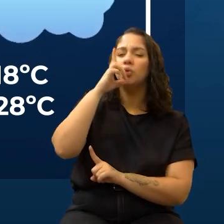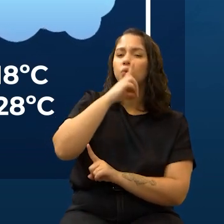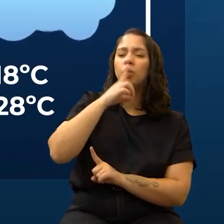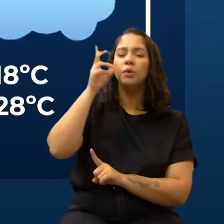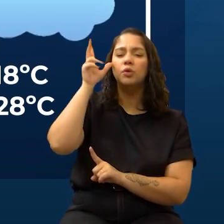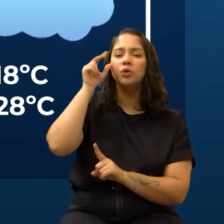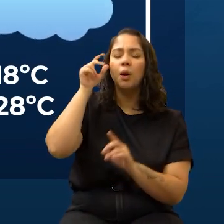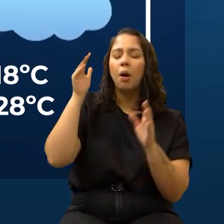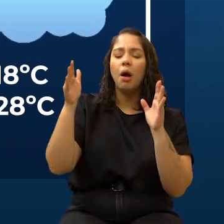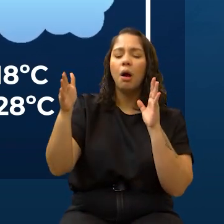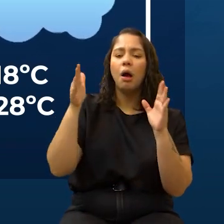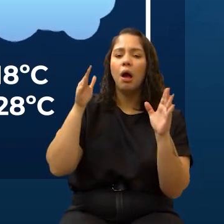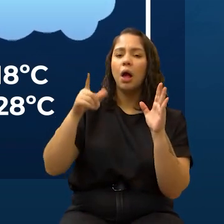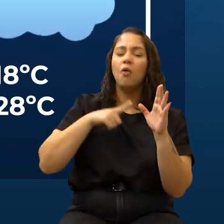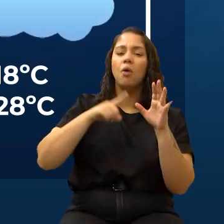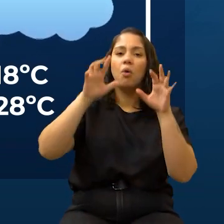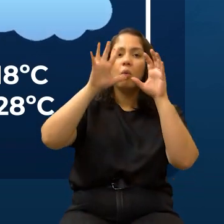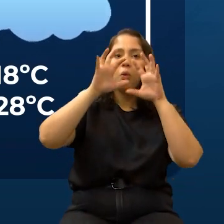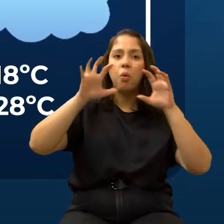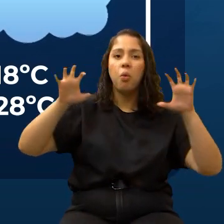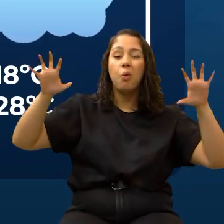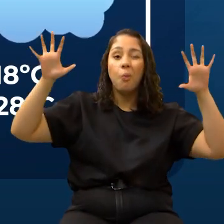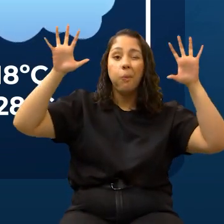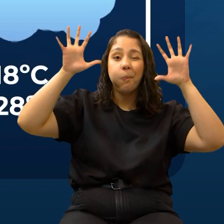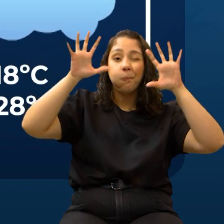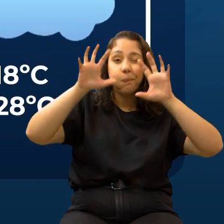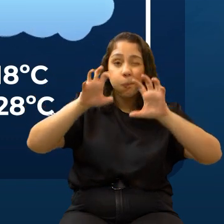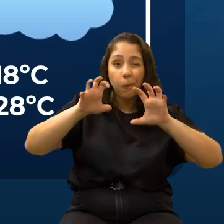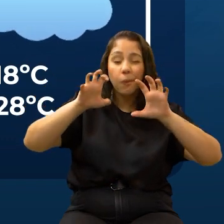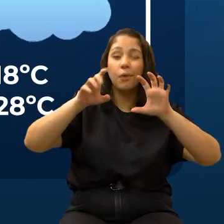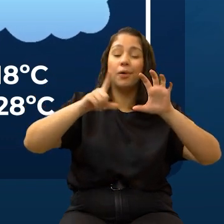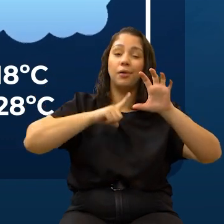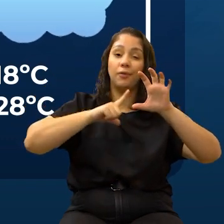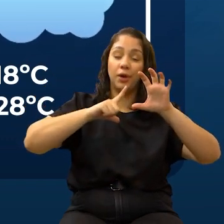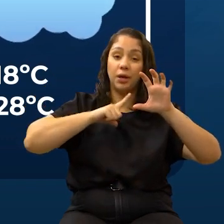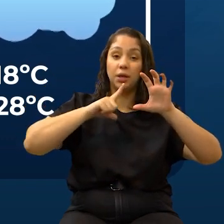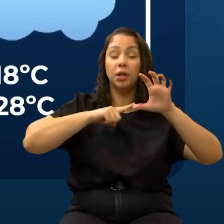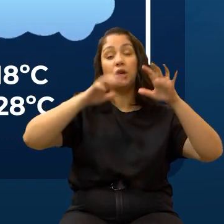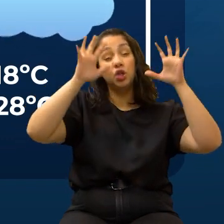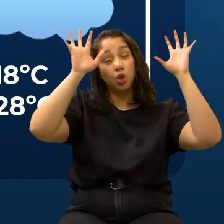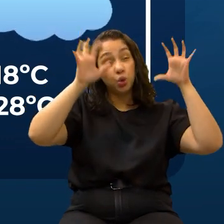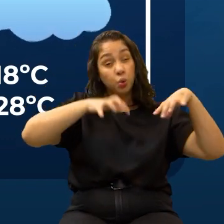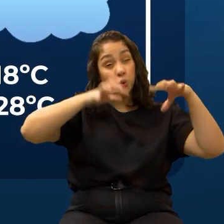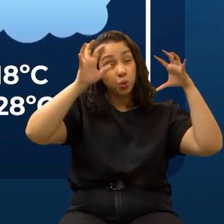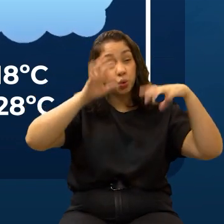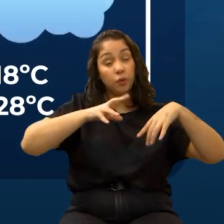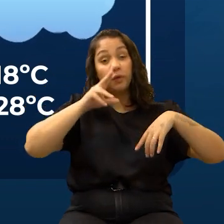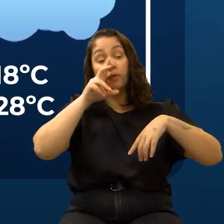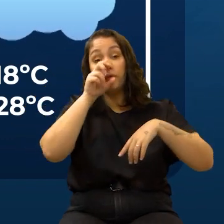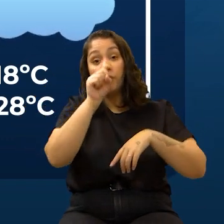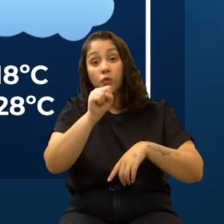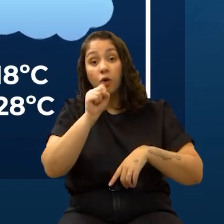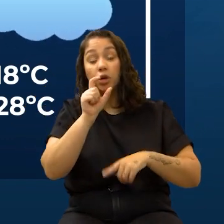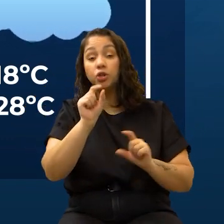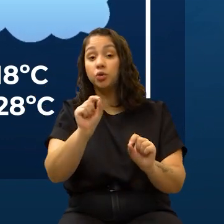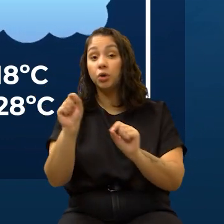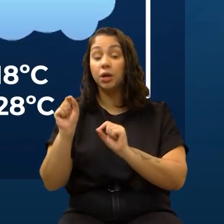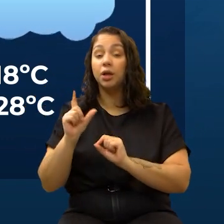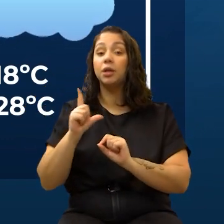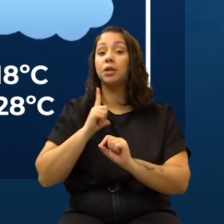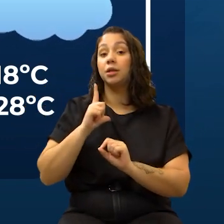santa e o domingo de Páscoa, a expectativa é de céu predominantemente nublado e encoberto, com